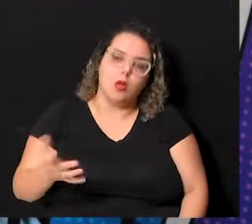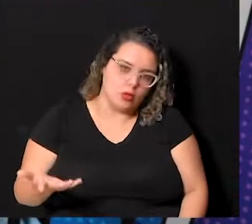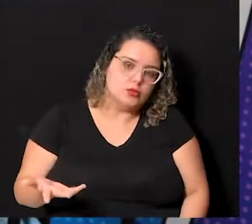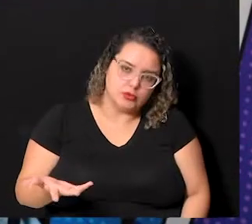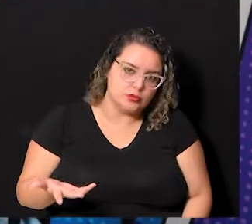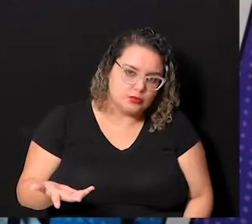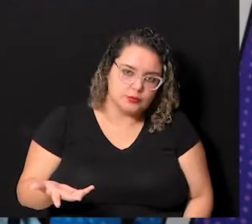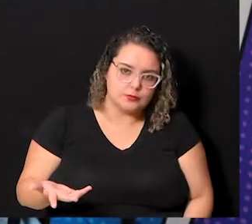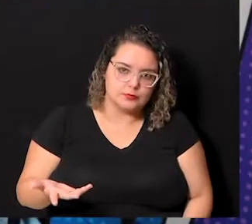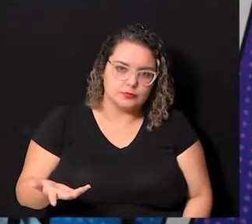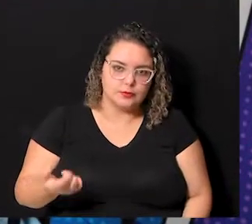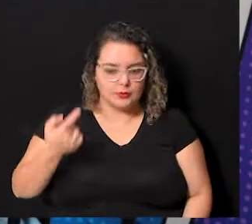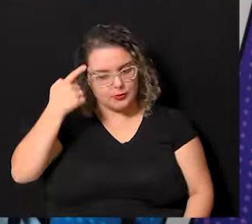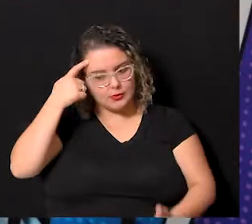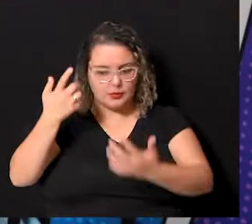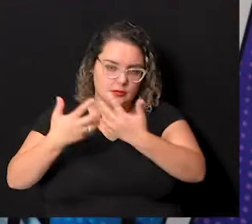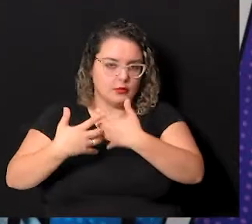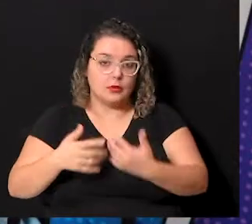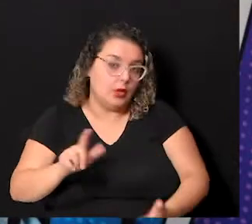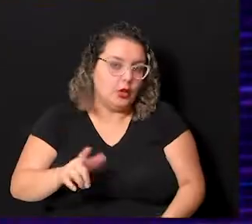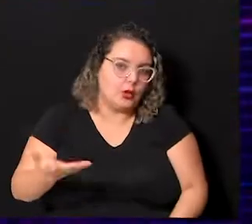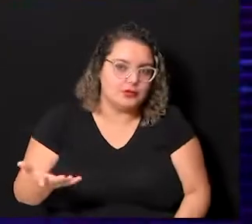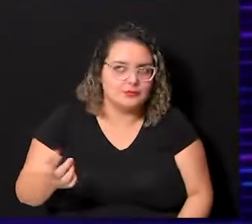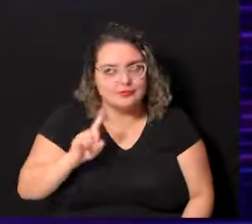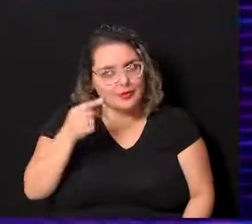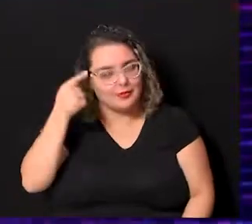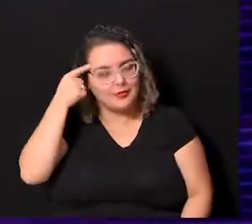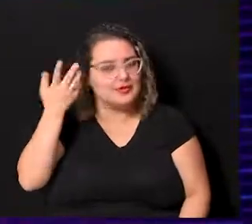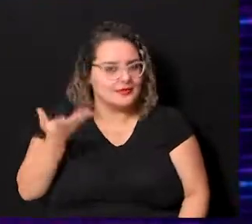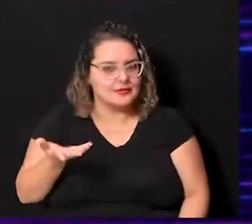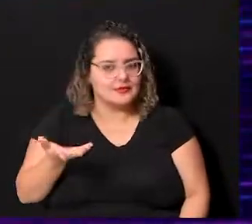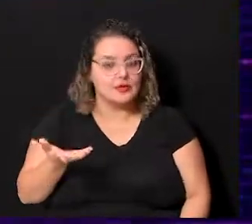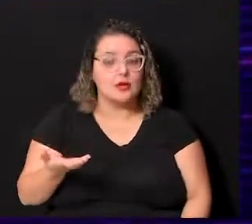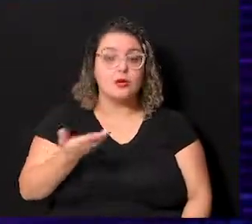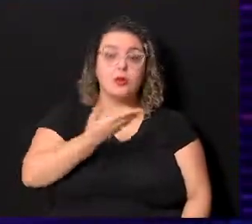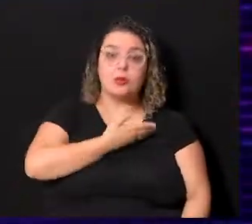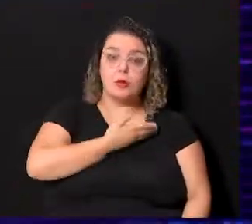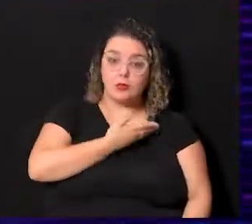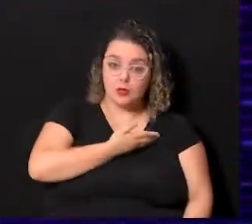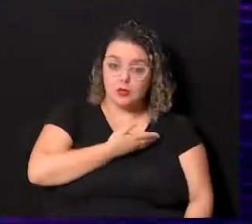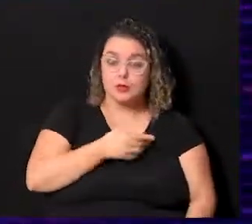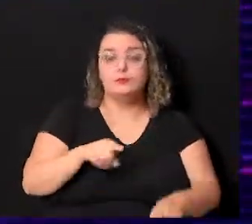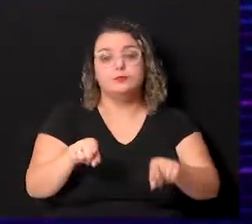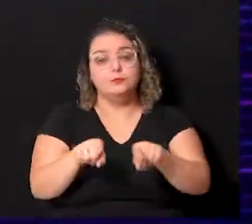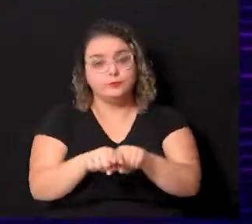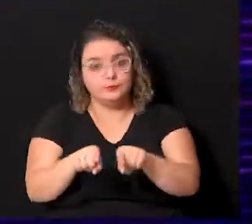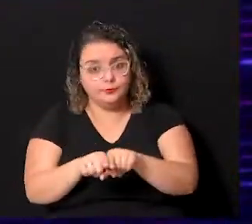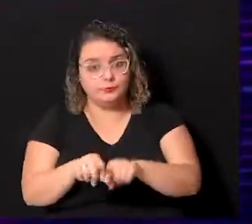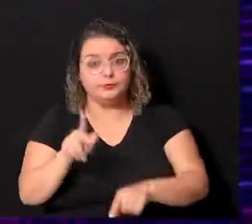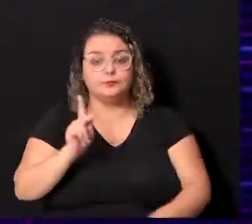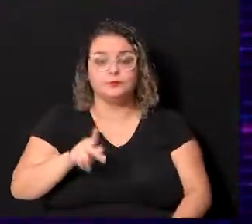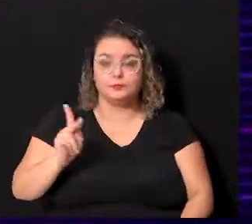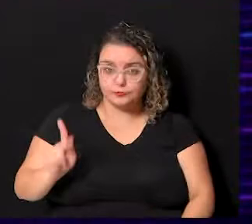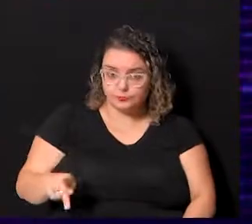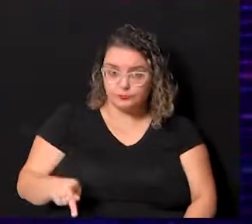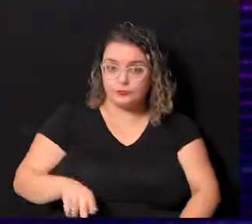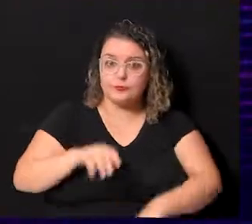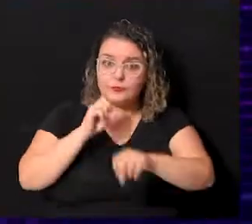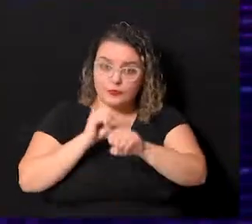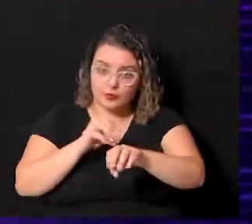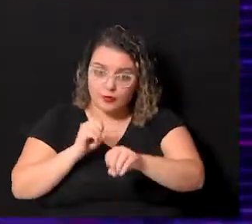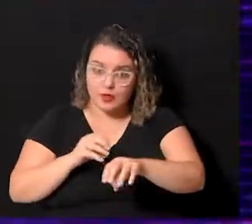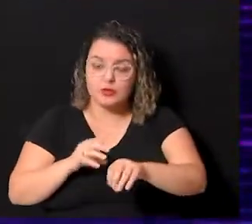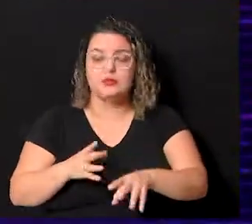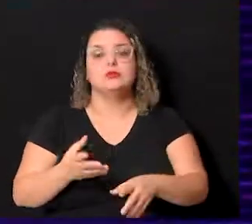Óbvio, certo? Não tinha pensado nisso. Mágico. E aí uma amiga minha que também é professora e dá